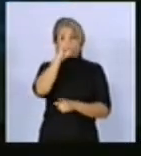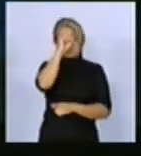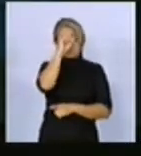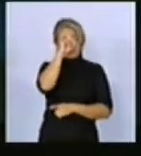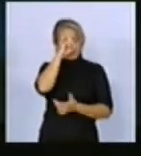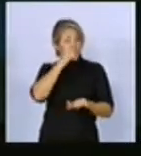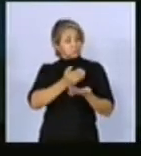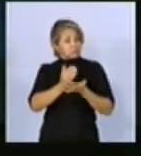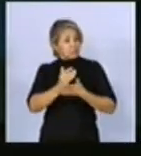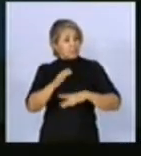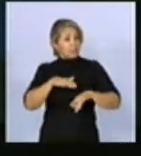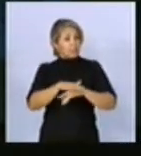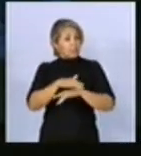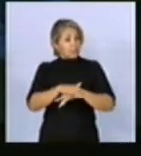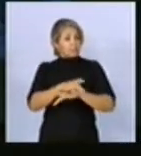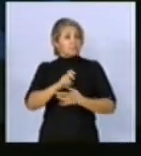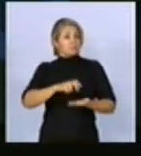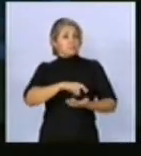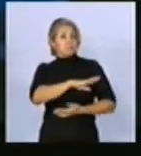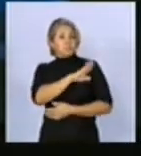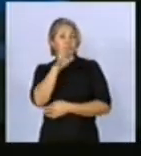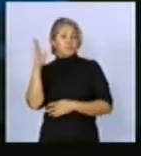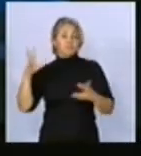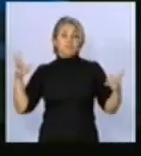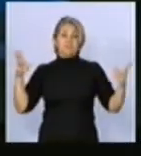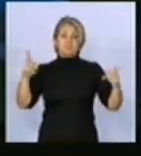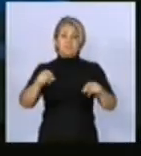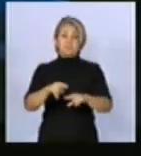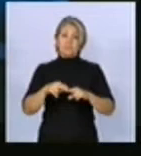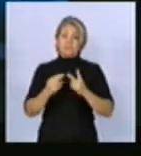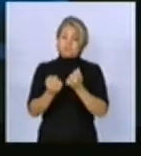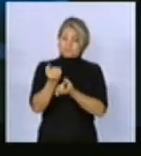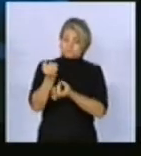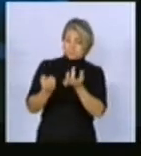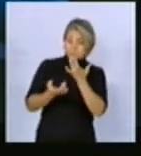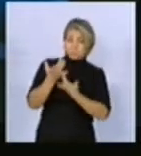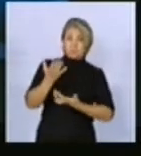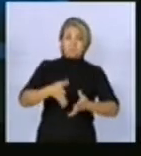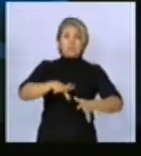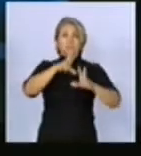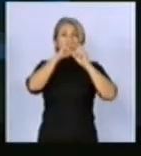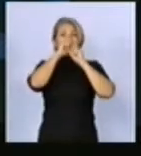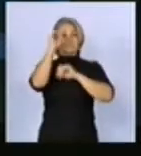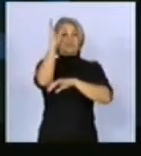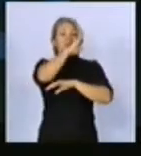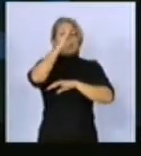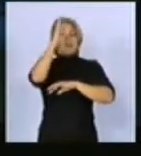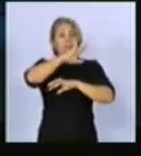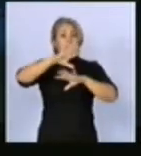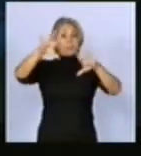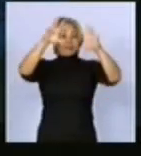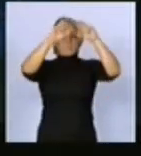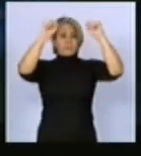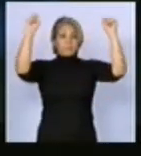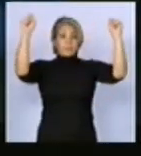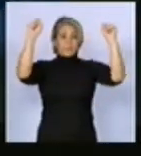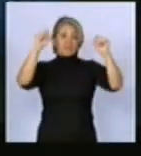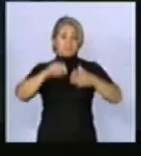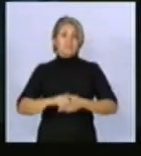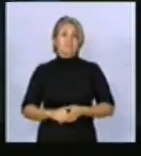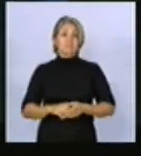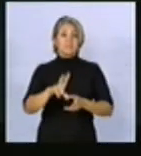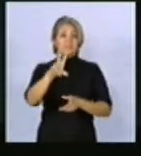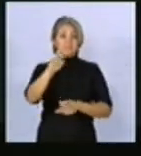funciona de noite por causa da Fumaça o número de inalações realizadas por dia chega a dobrar né para a 50